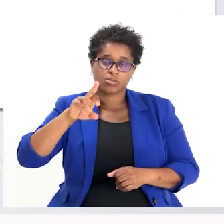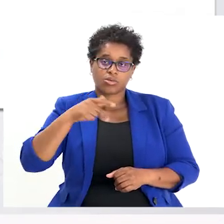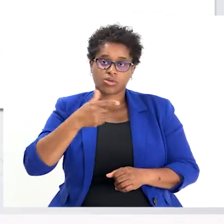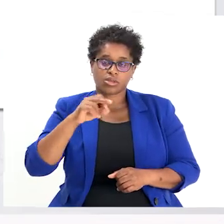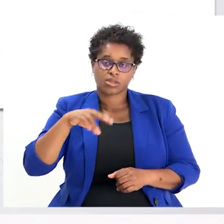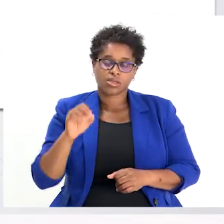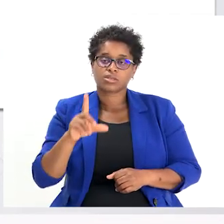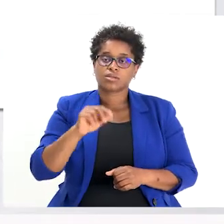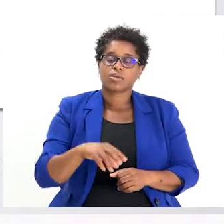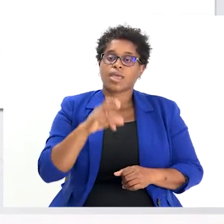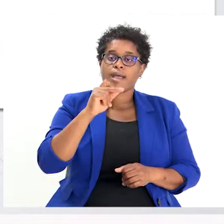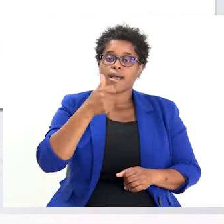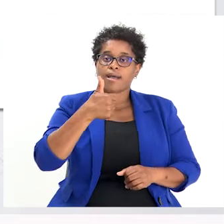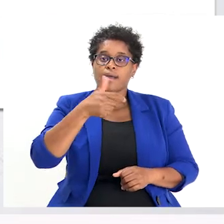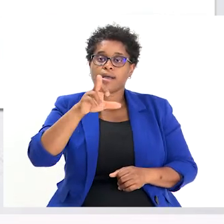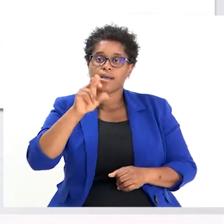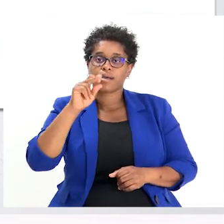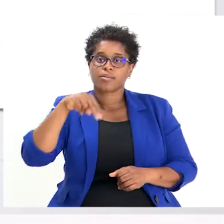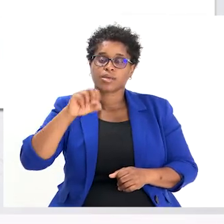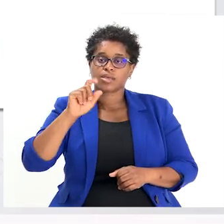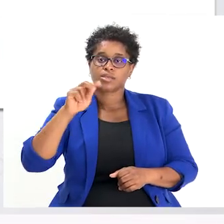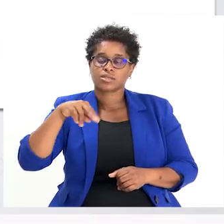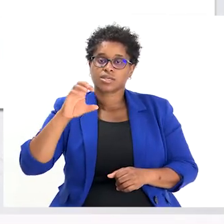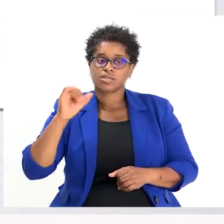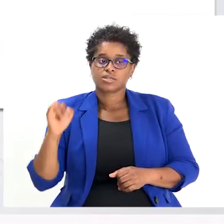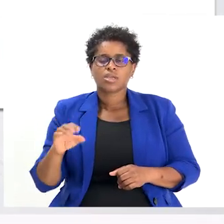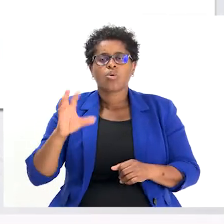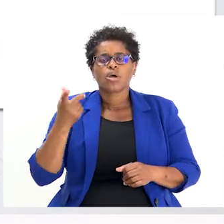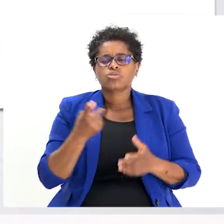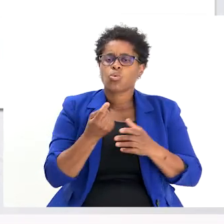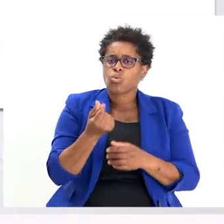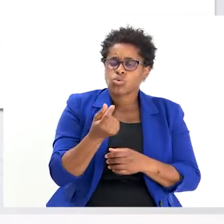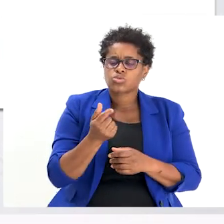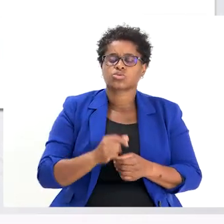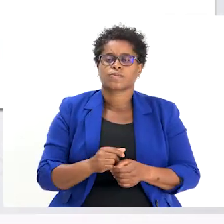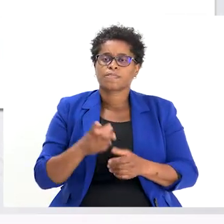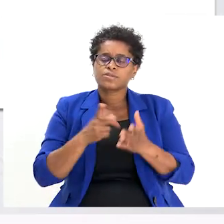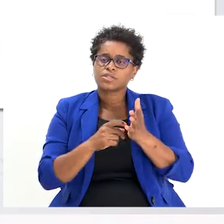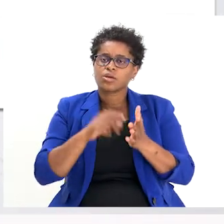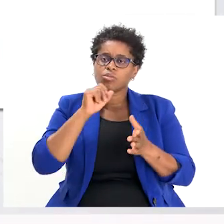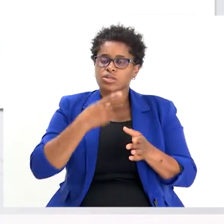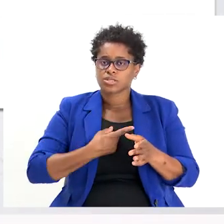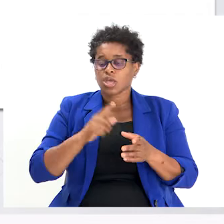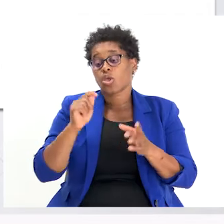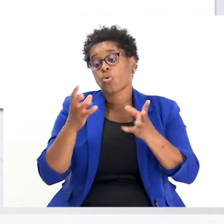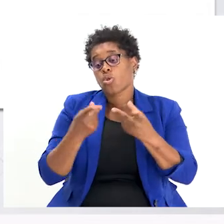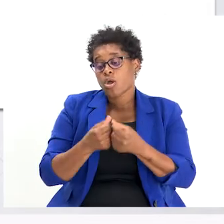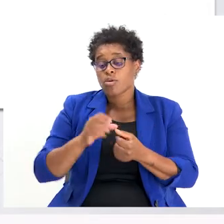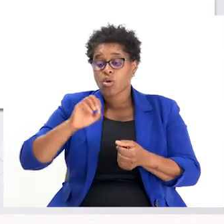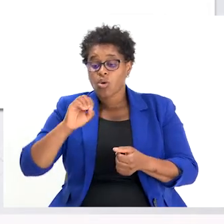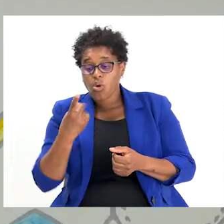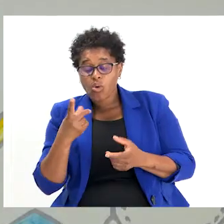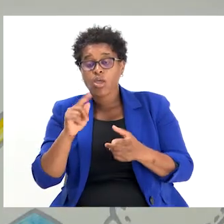abrangência. Quanto ao custo, uma necessidade poderá ser econômica ou não